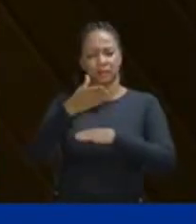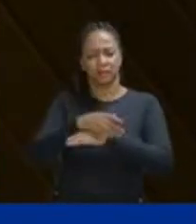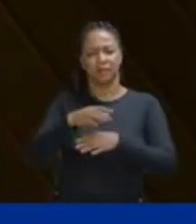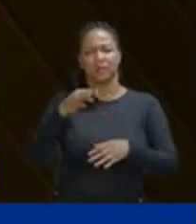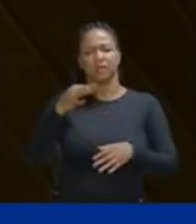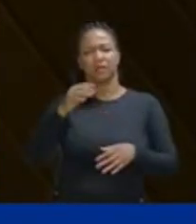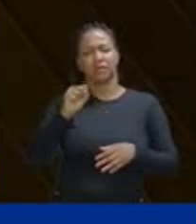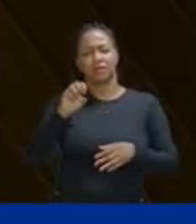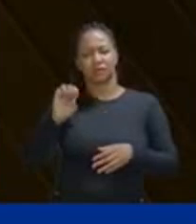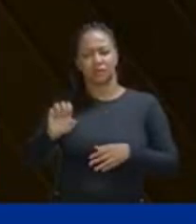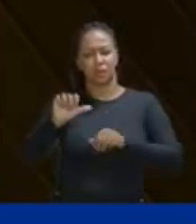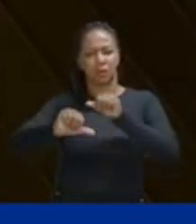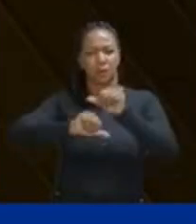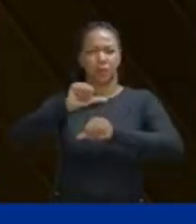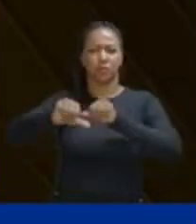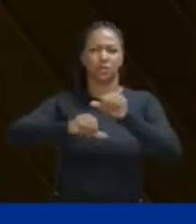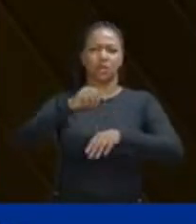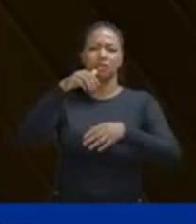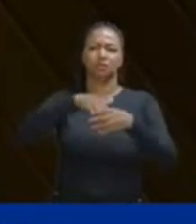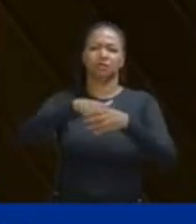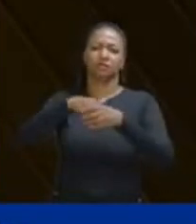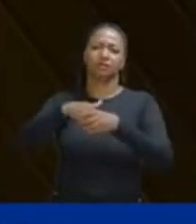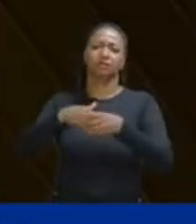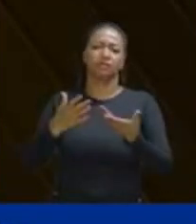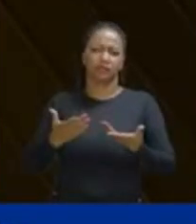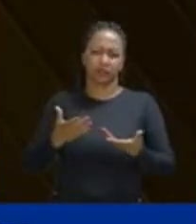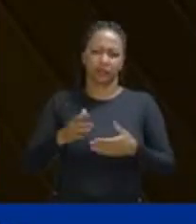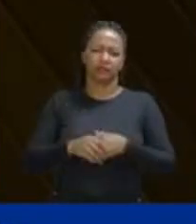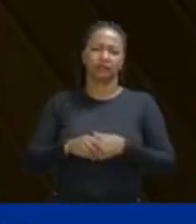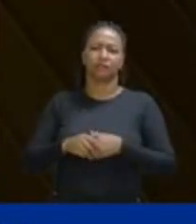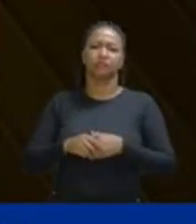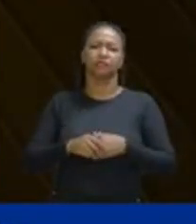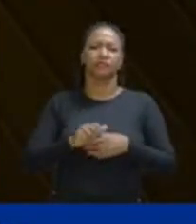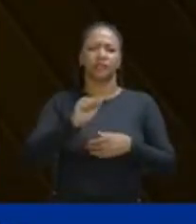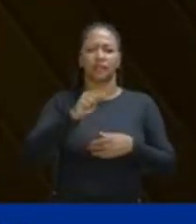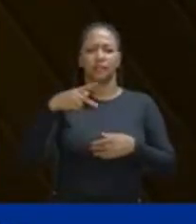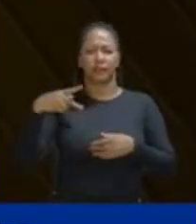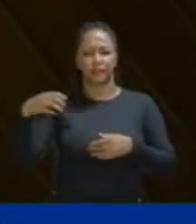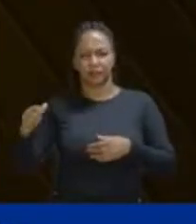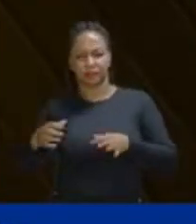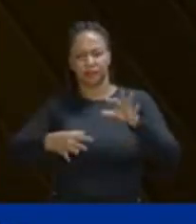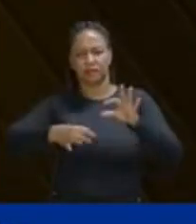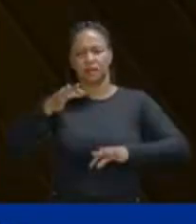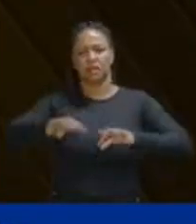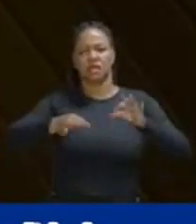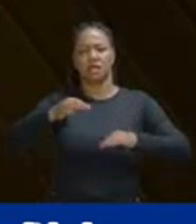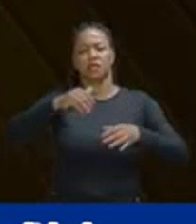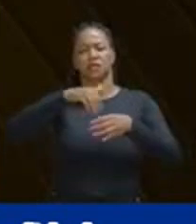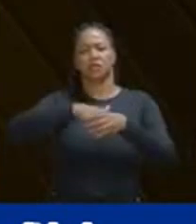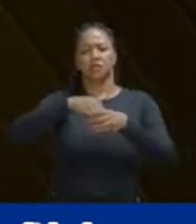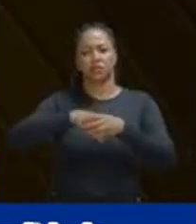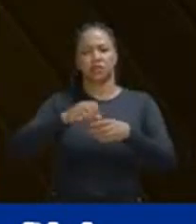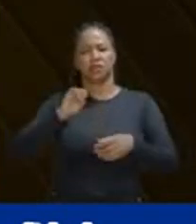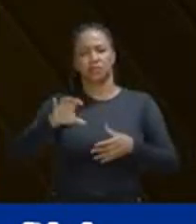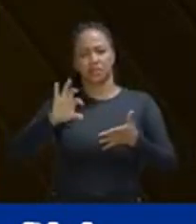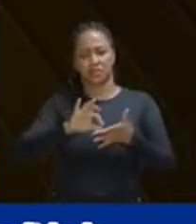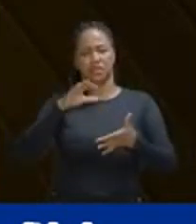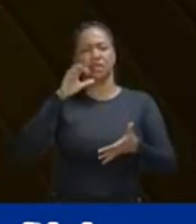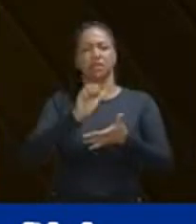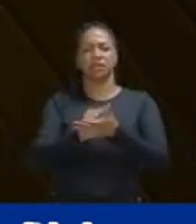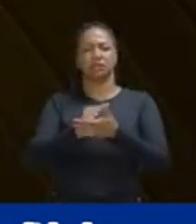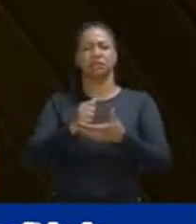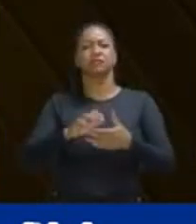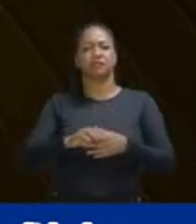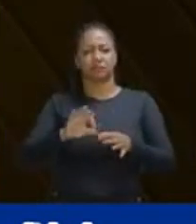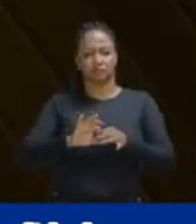deverá notificar o eleitor filiado por meio de aplicativo da Justiça Eleitoral, se tratar de usuário cadastrado e desde